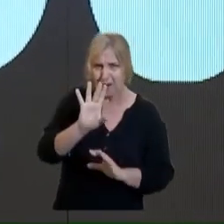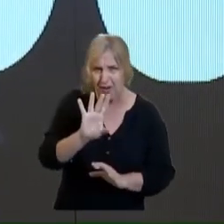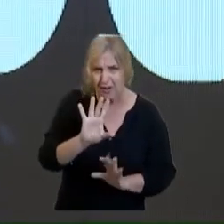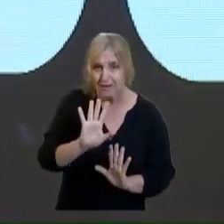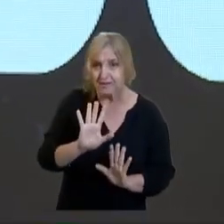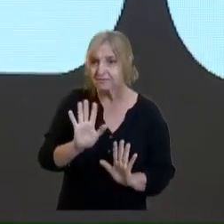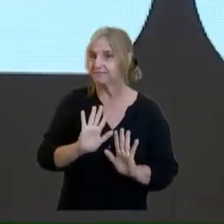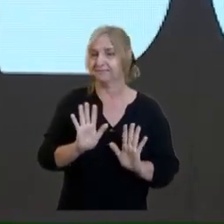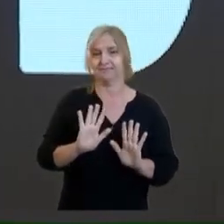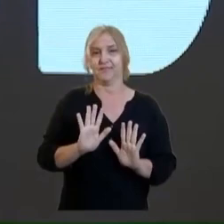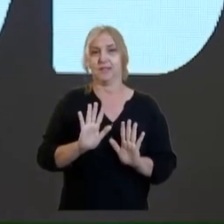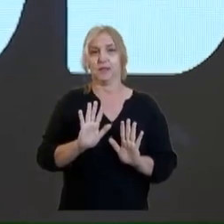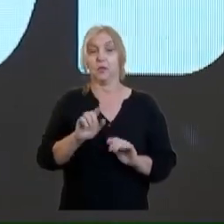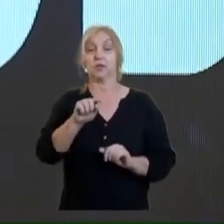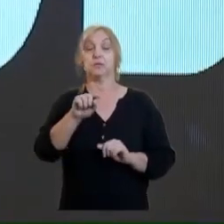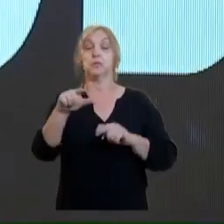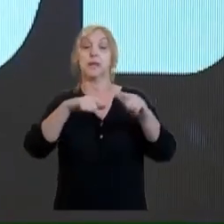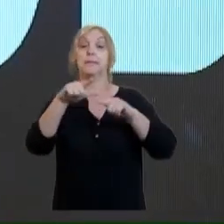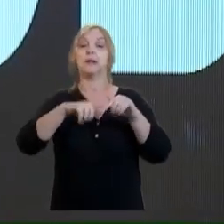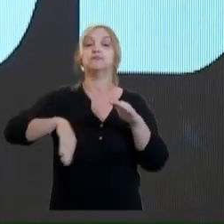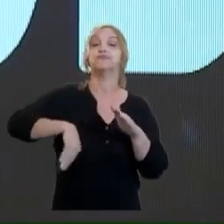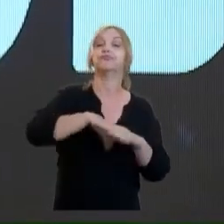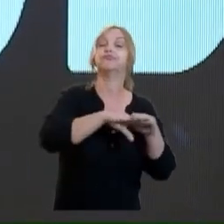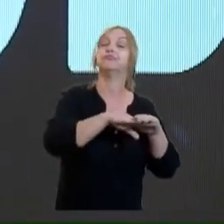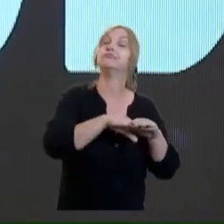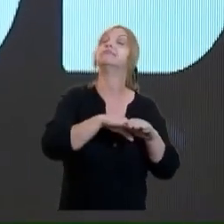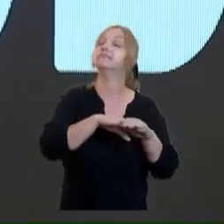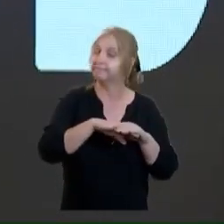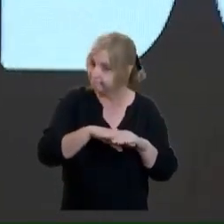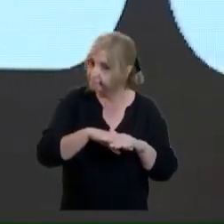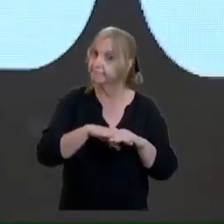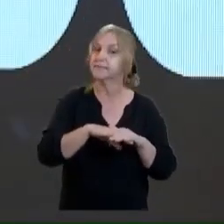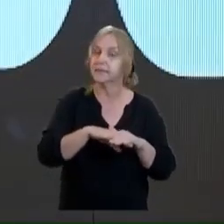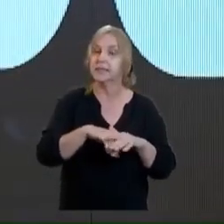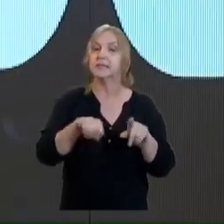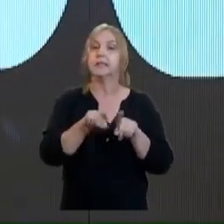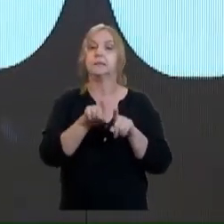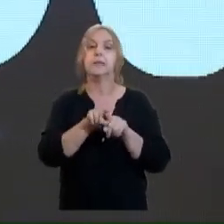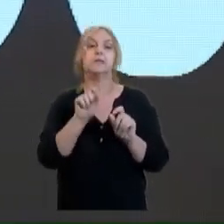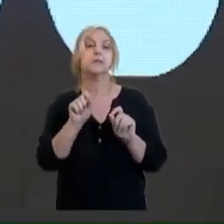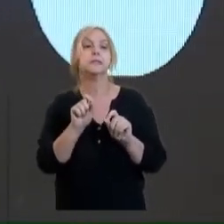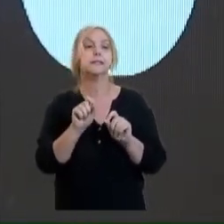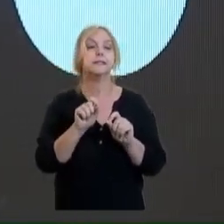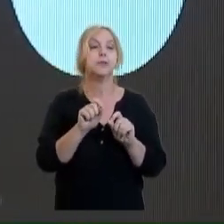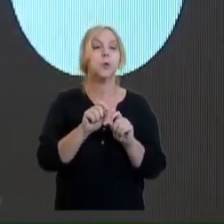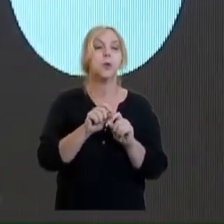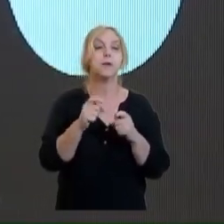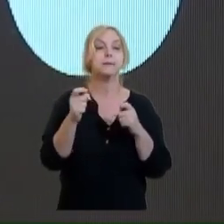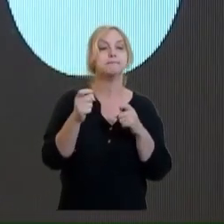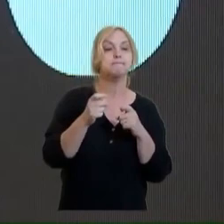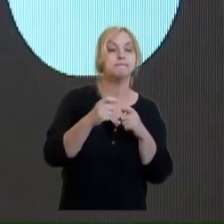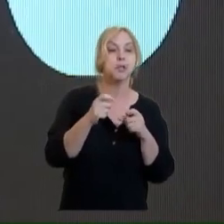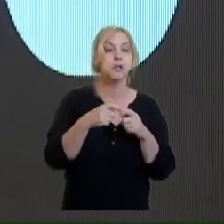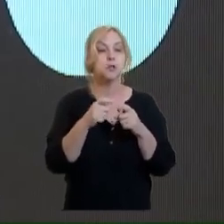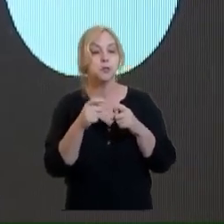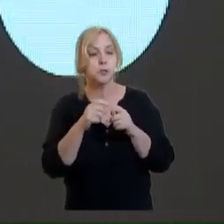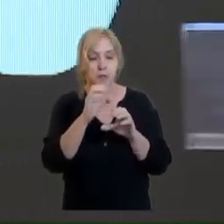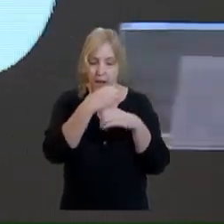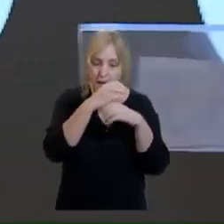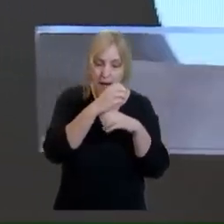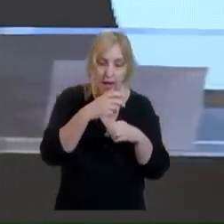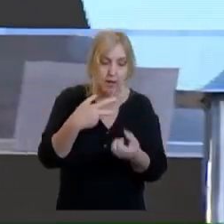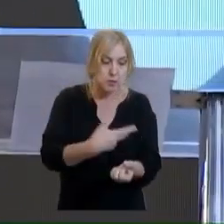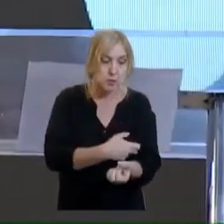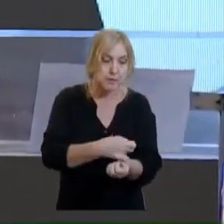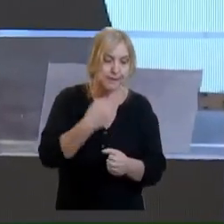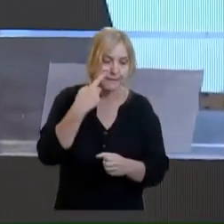naquele dia que você foi demitido do trabalho, naquele dia que você buscou um exame no laboratório